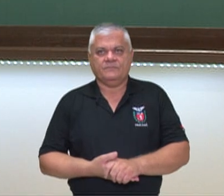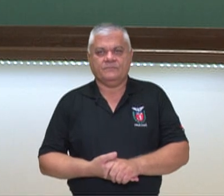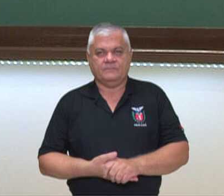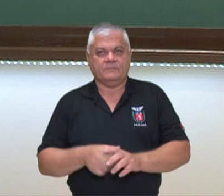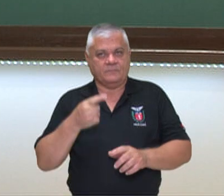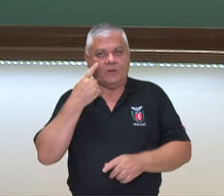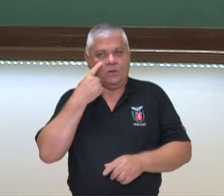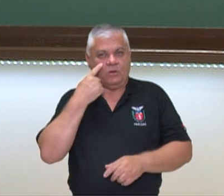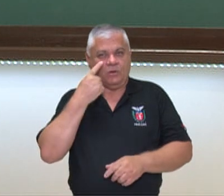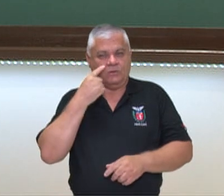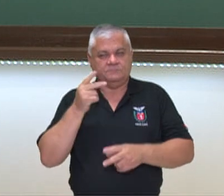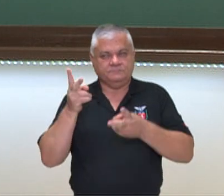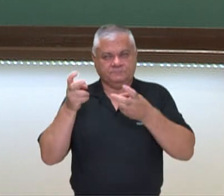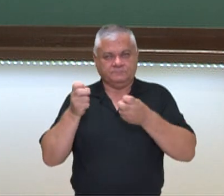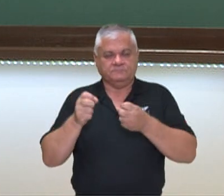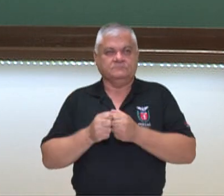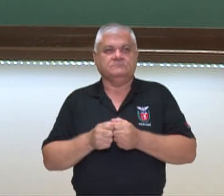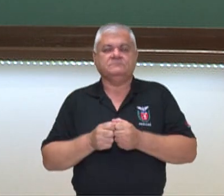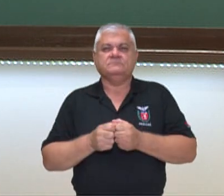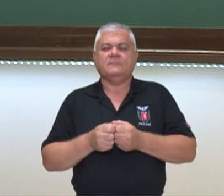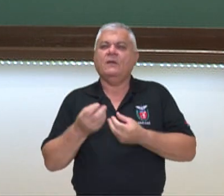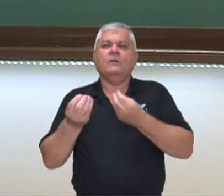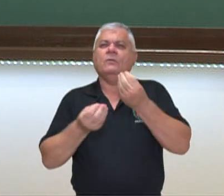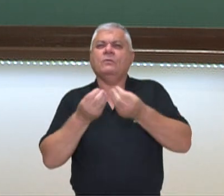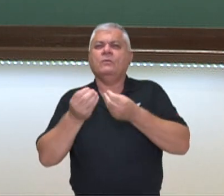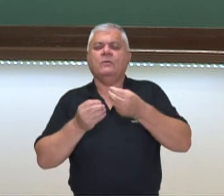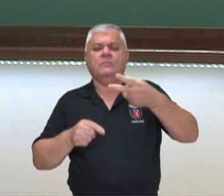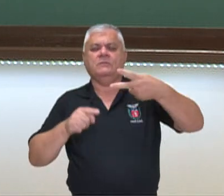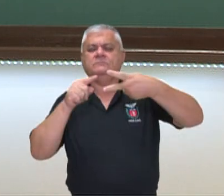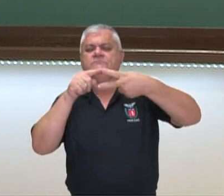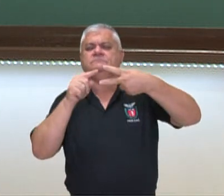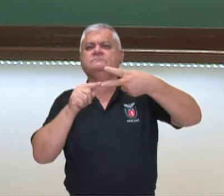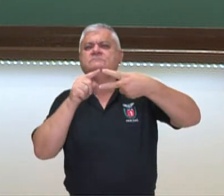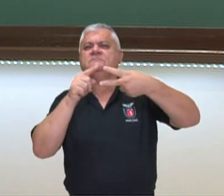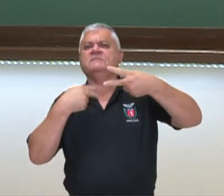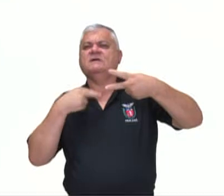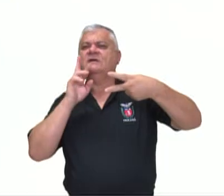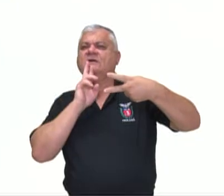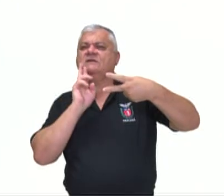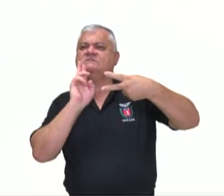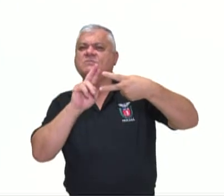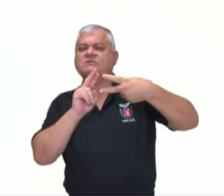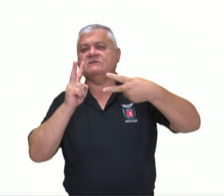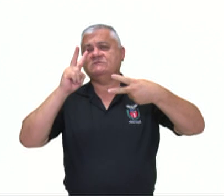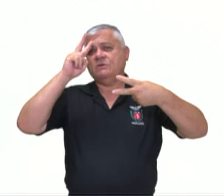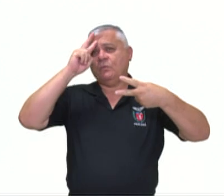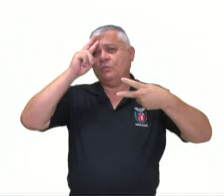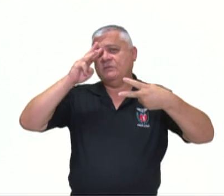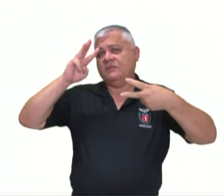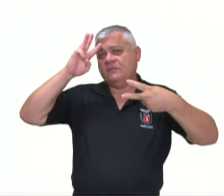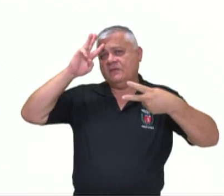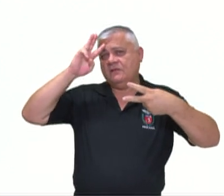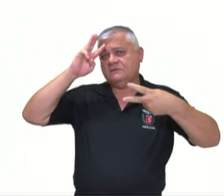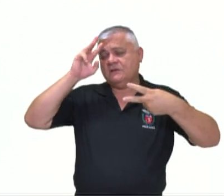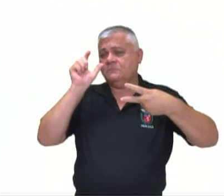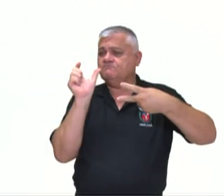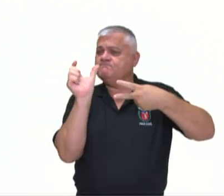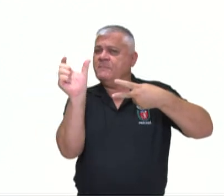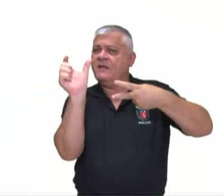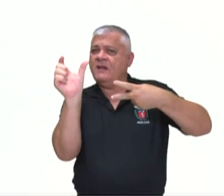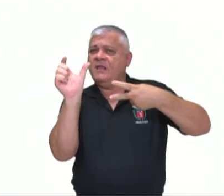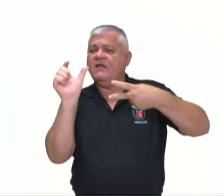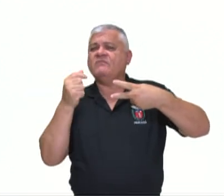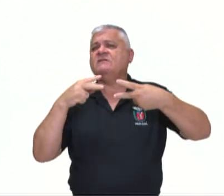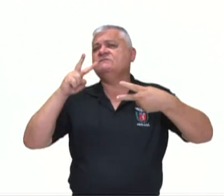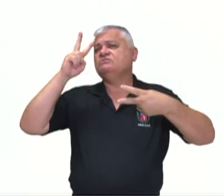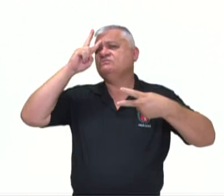Observem, pessoal, que quais seriam duas possíveis respostas, tanto para segunda ou para terça-feira? O que o Sr. Brown